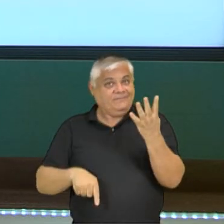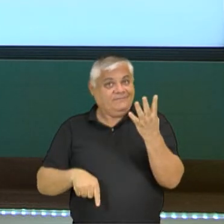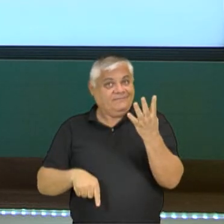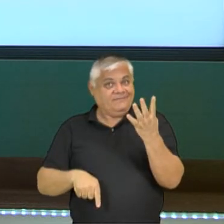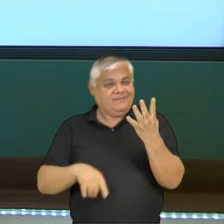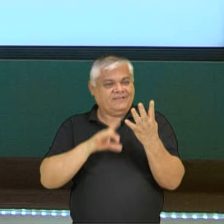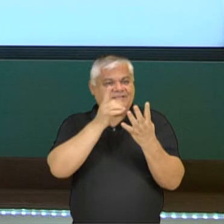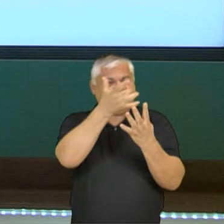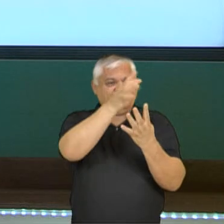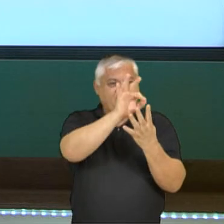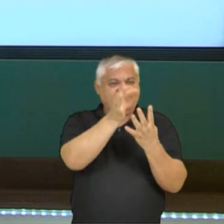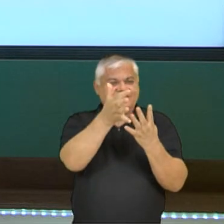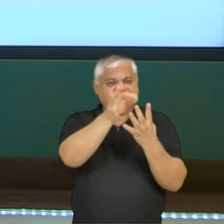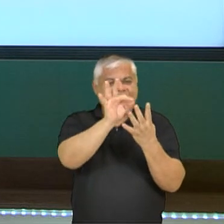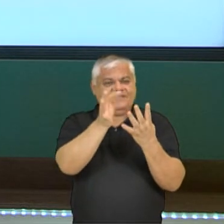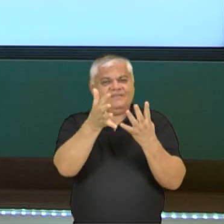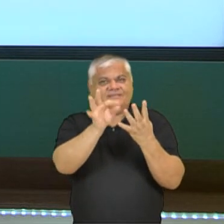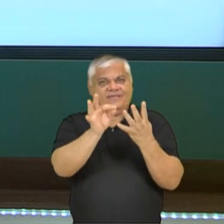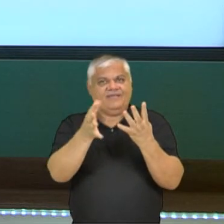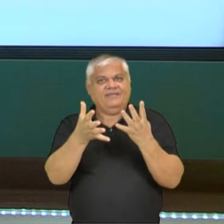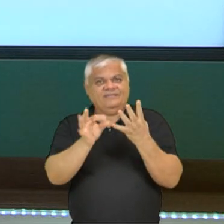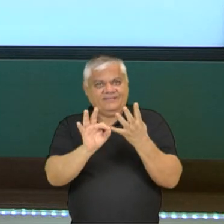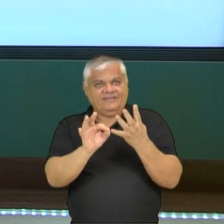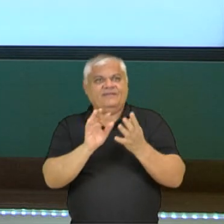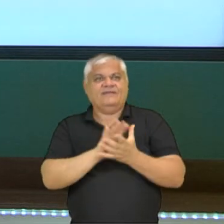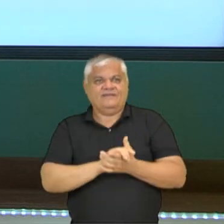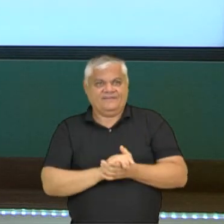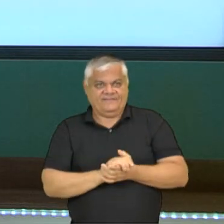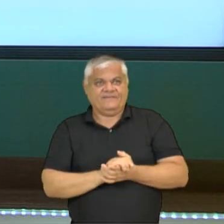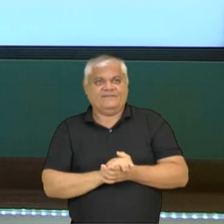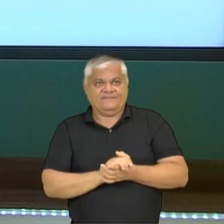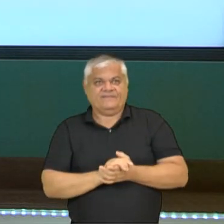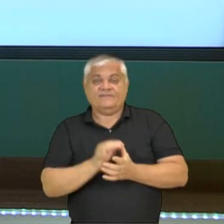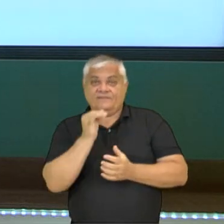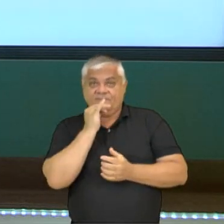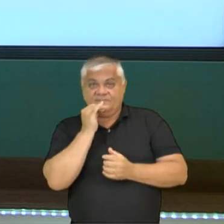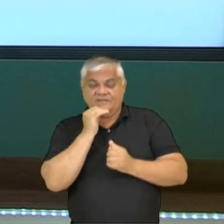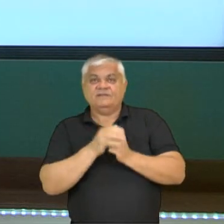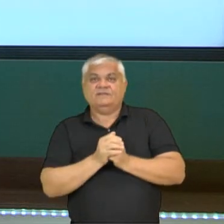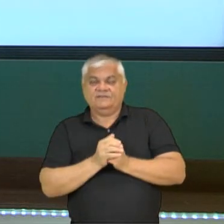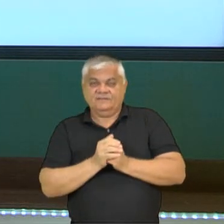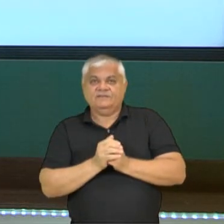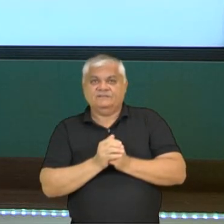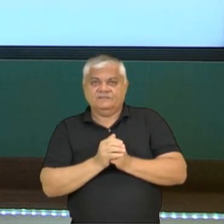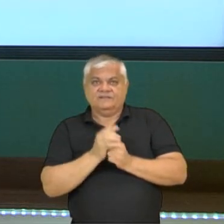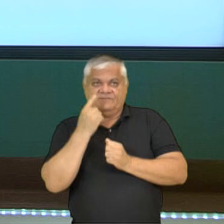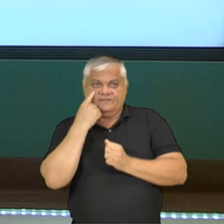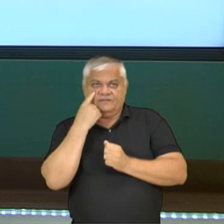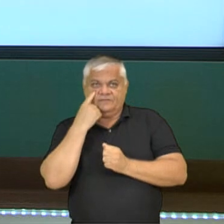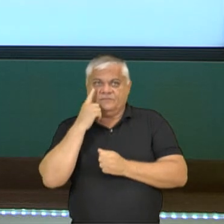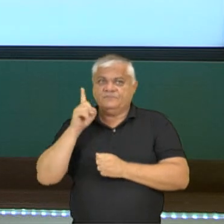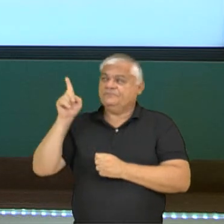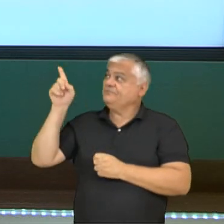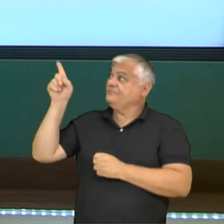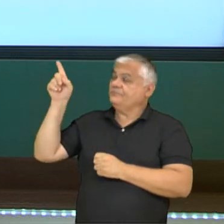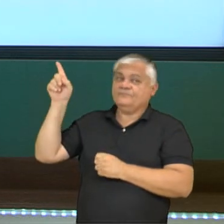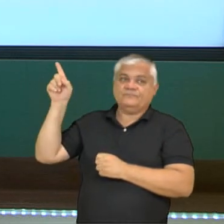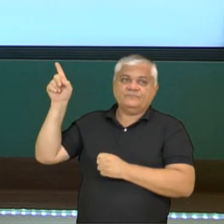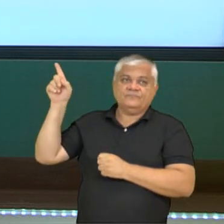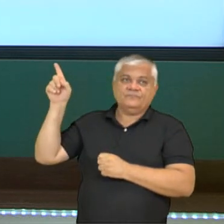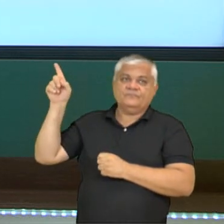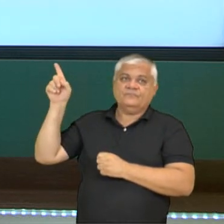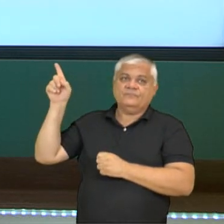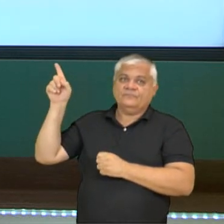ok? 2/5 aqui, aí eu pego uma partezinha com essa, mais 2/5, mais